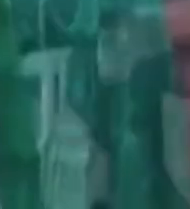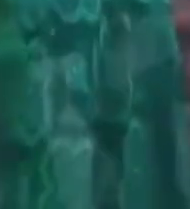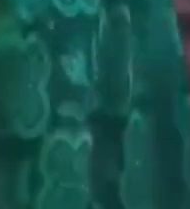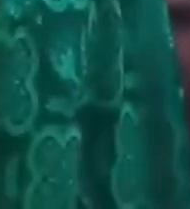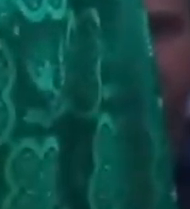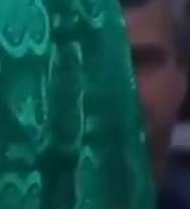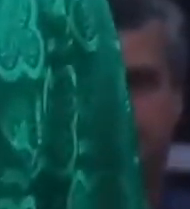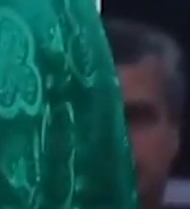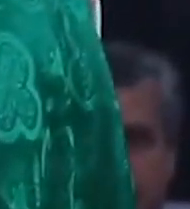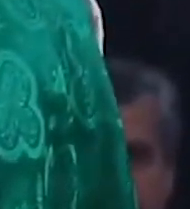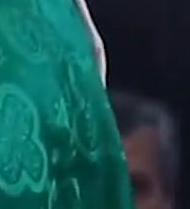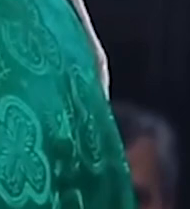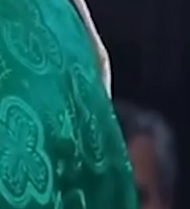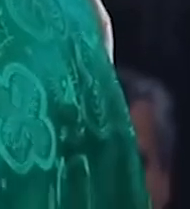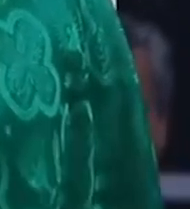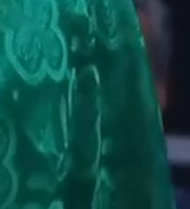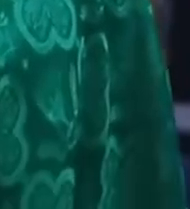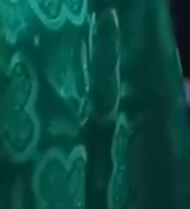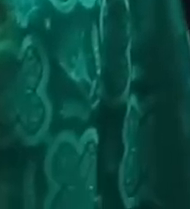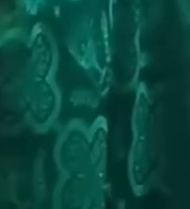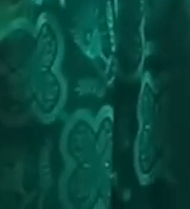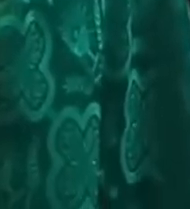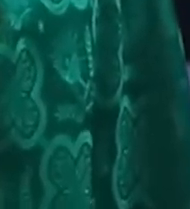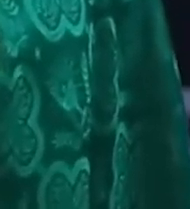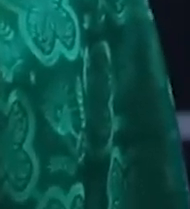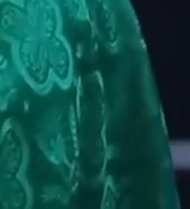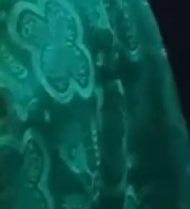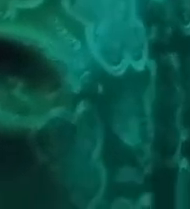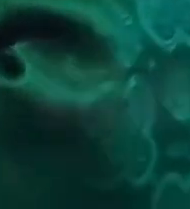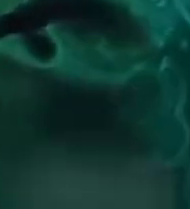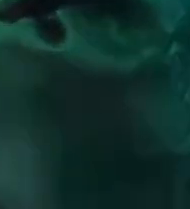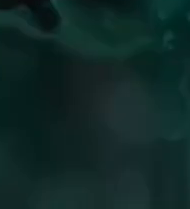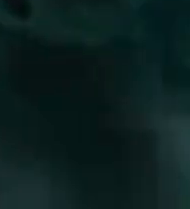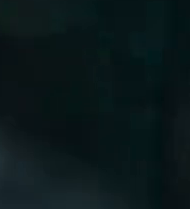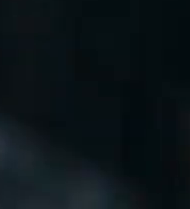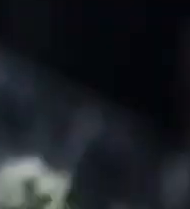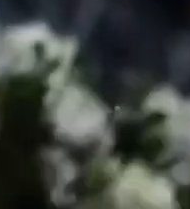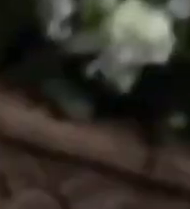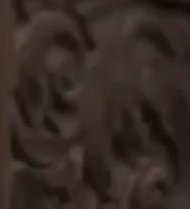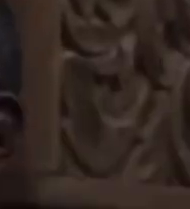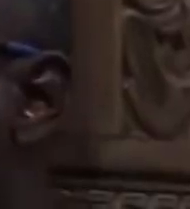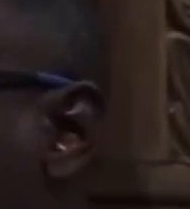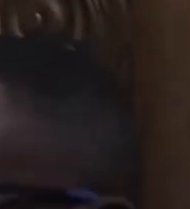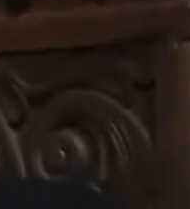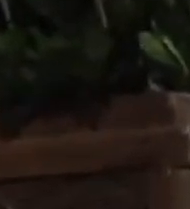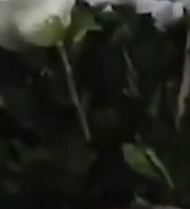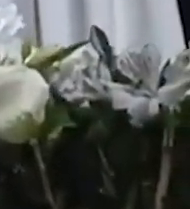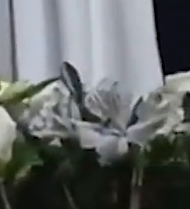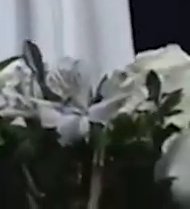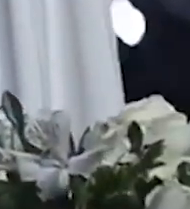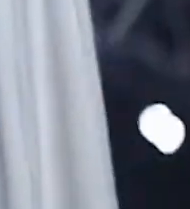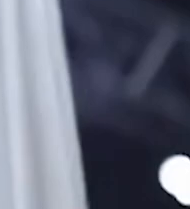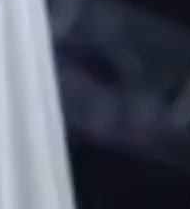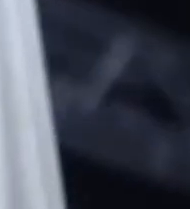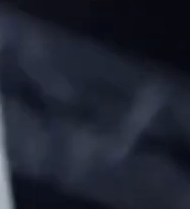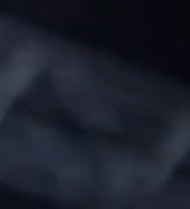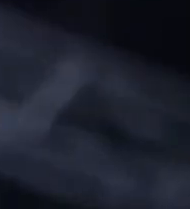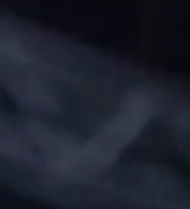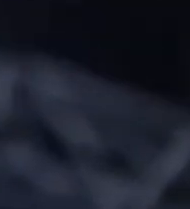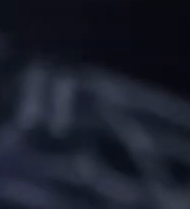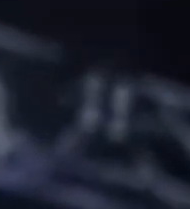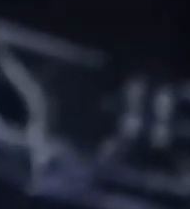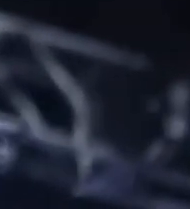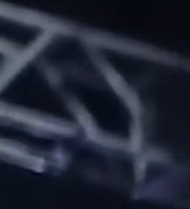Espírito. Atualmente, em todo o estado do Rio de Janeiro, já somos mais de 1000 grupos de oração. Locais